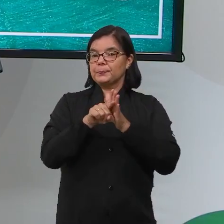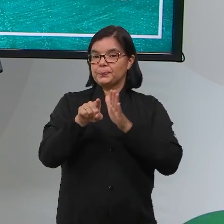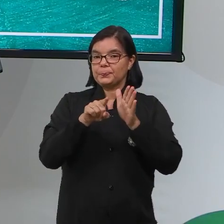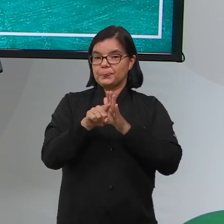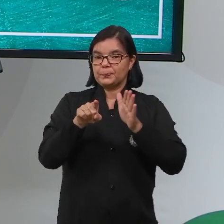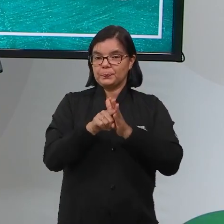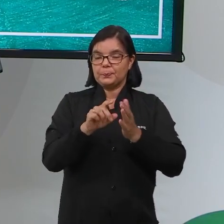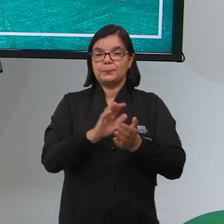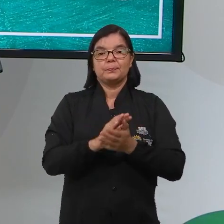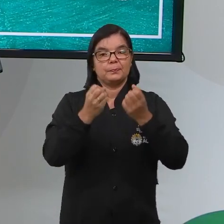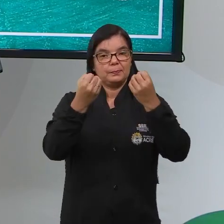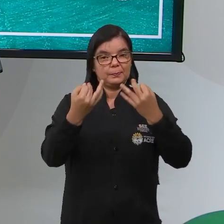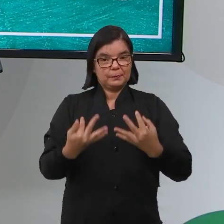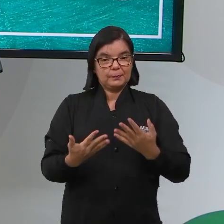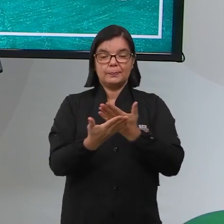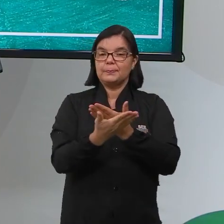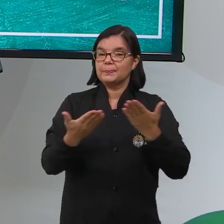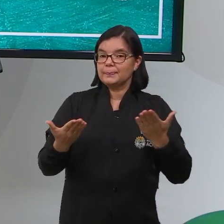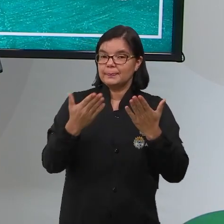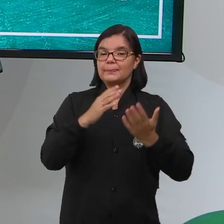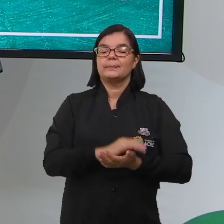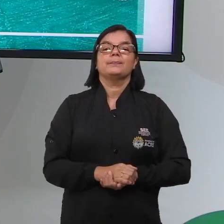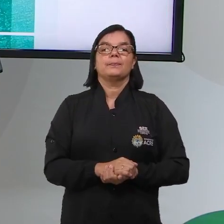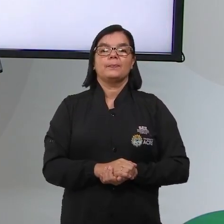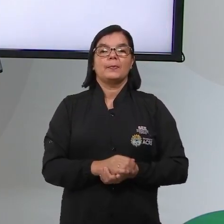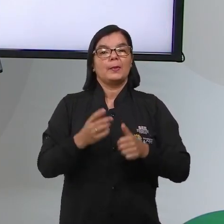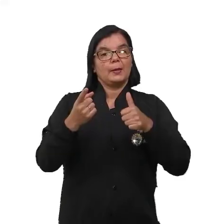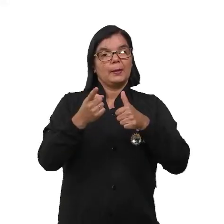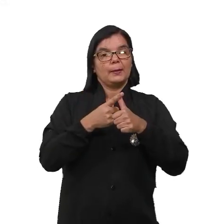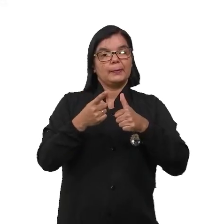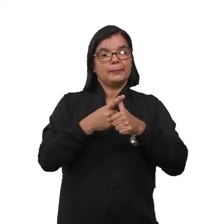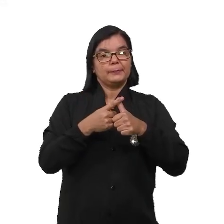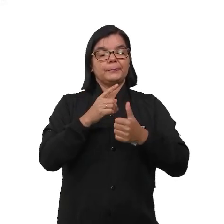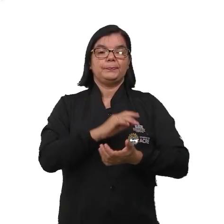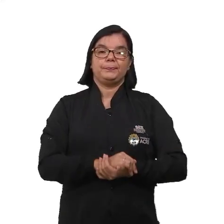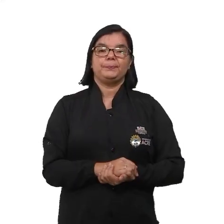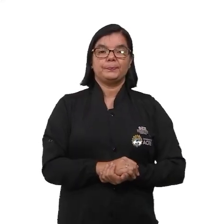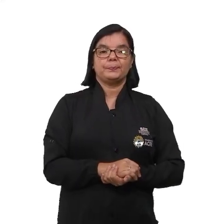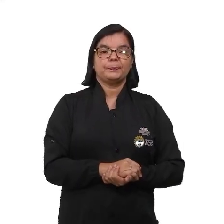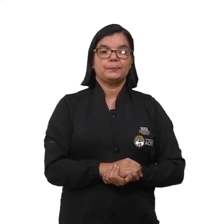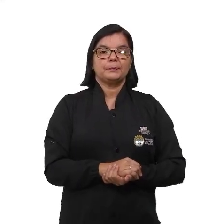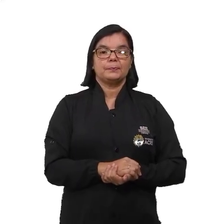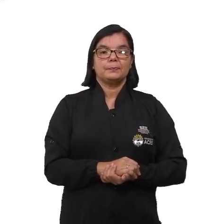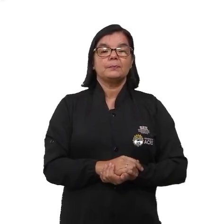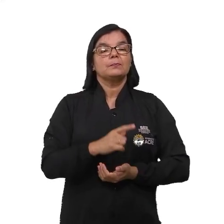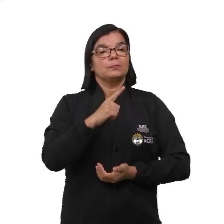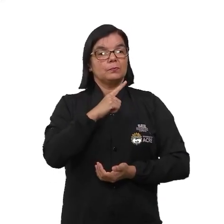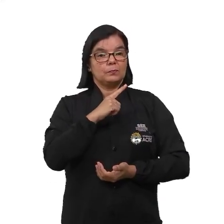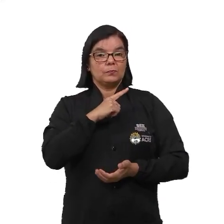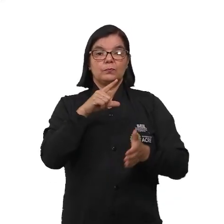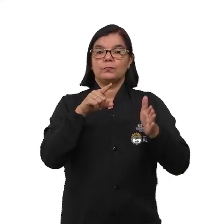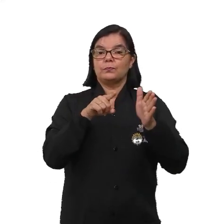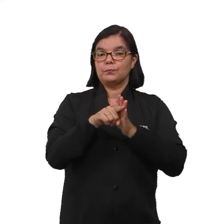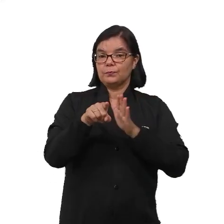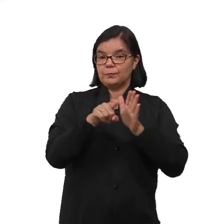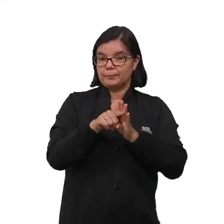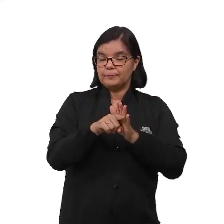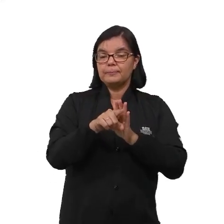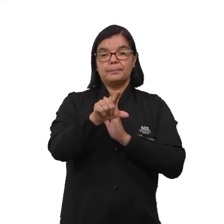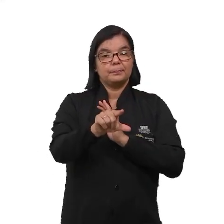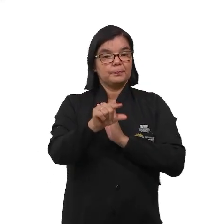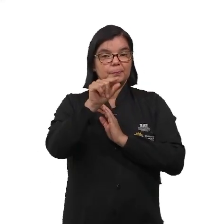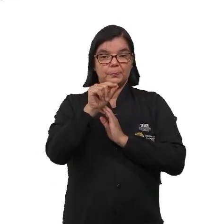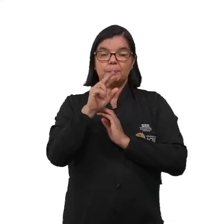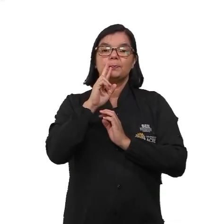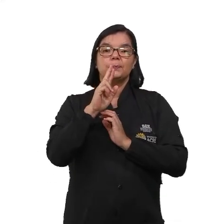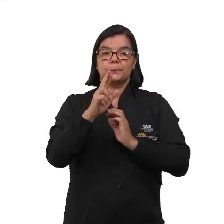questões a ser tratada com vocês. A primeira questão, vamos visualizar, temos uma questão